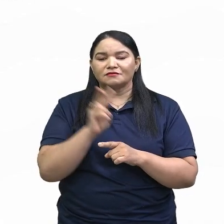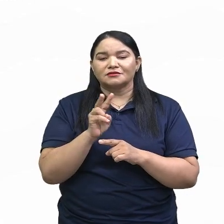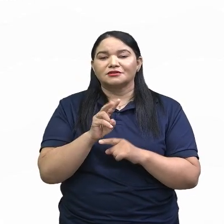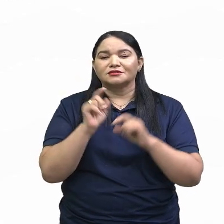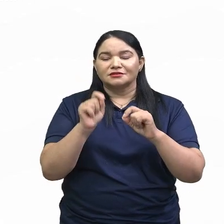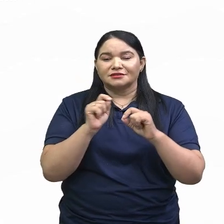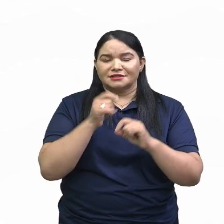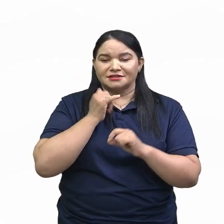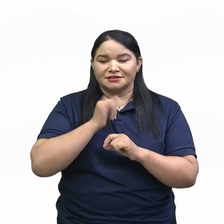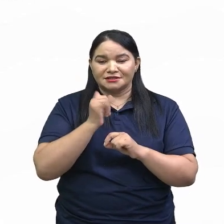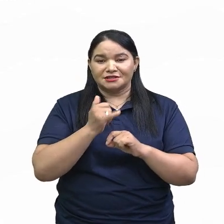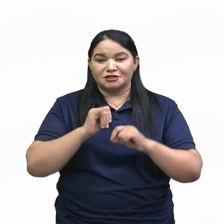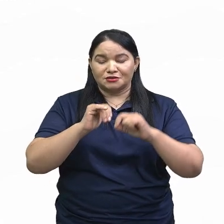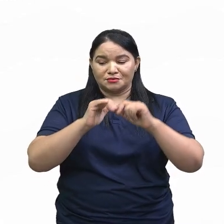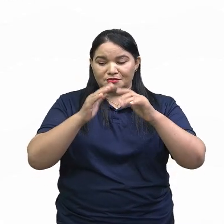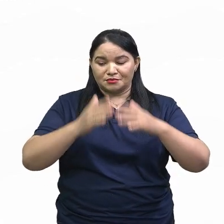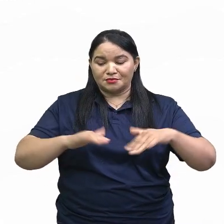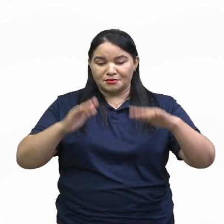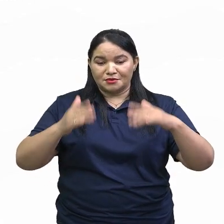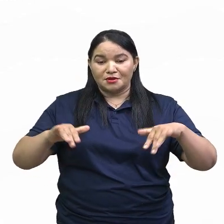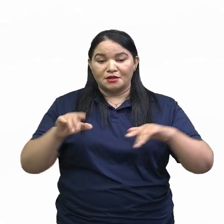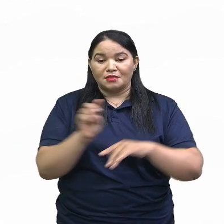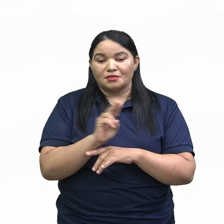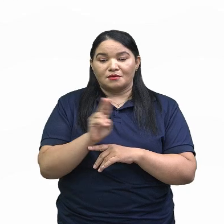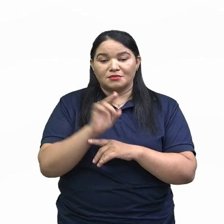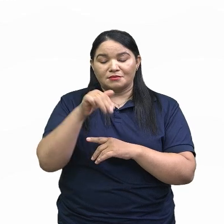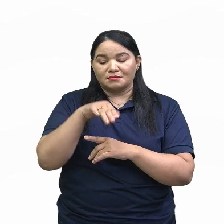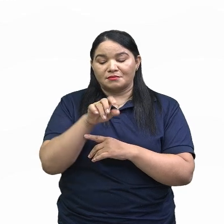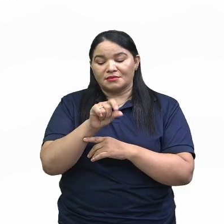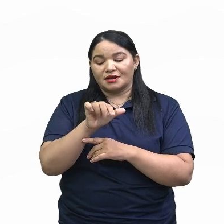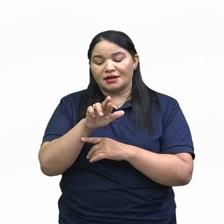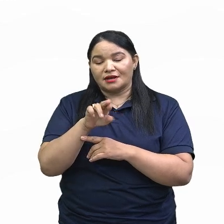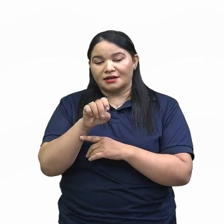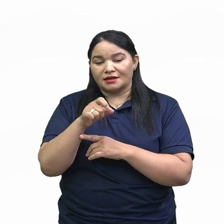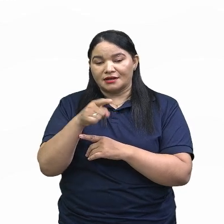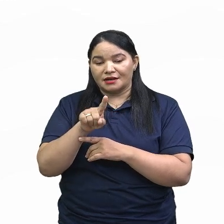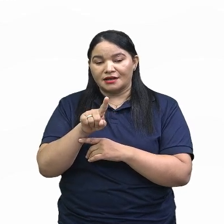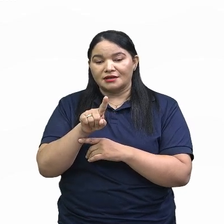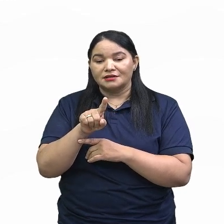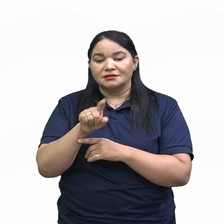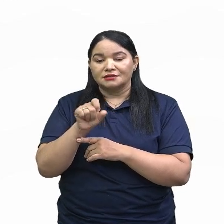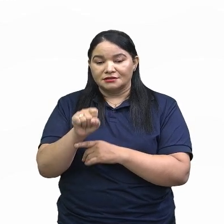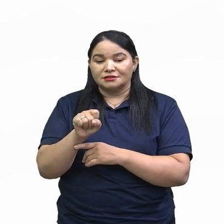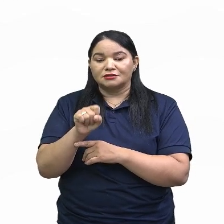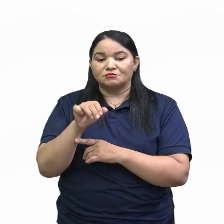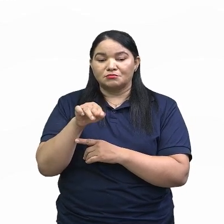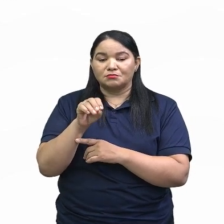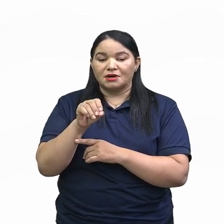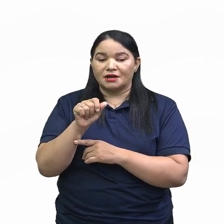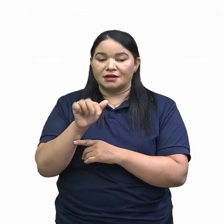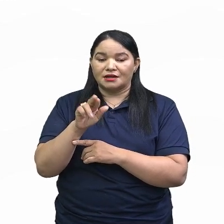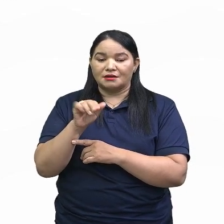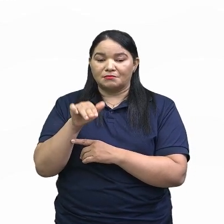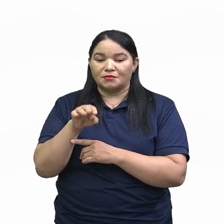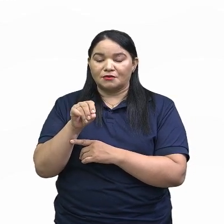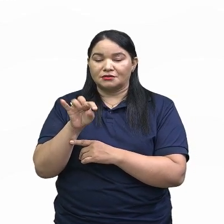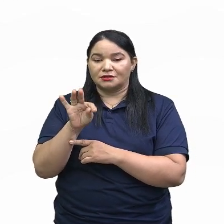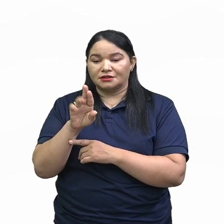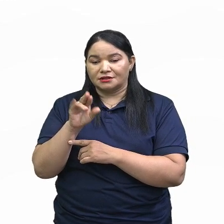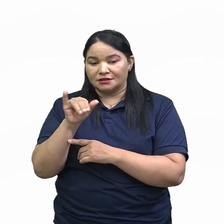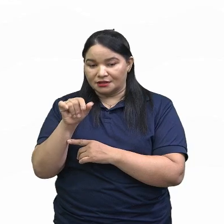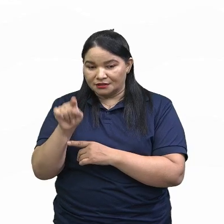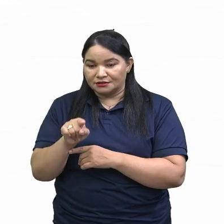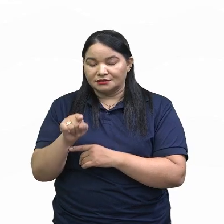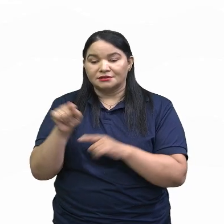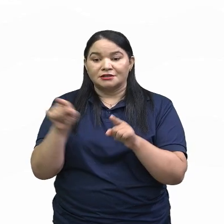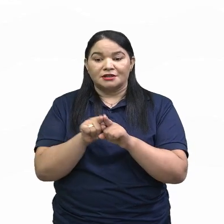também conhecida como a maremotriz. E aí essa imagem representa bem para a gente as turbinas também, né, que